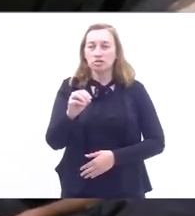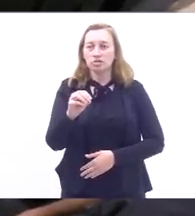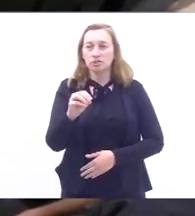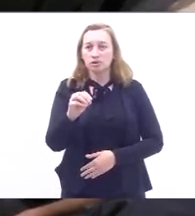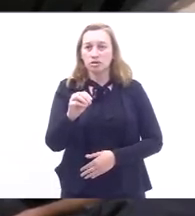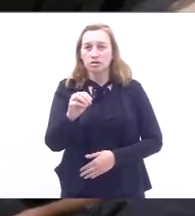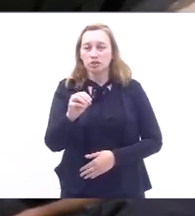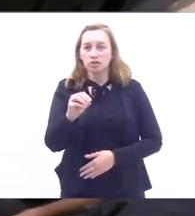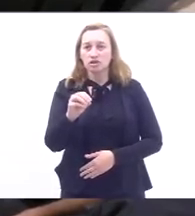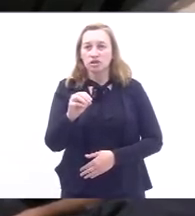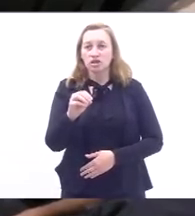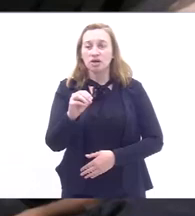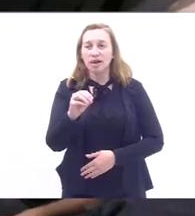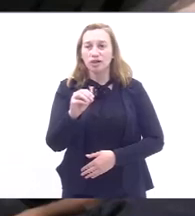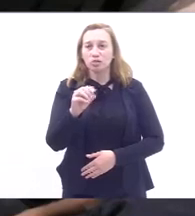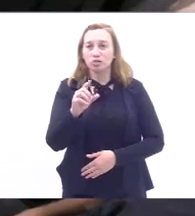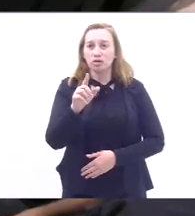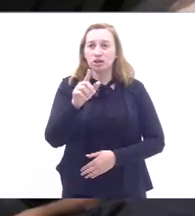de Ecolá.